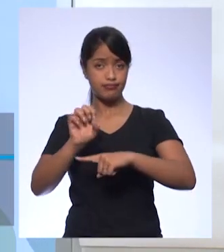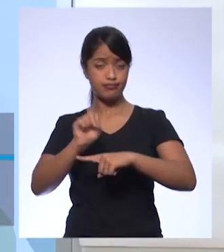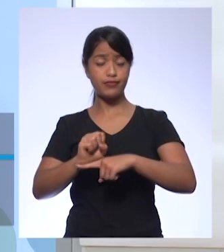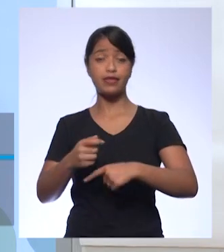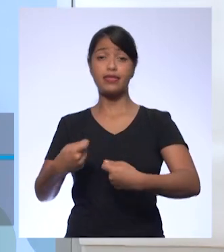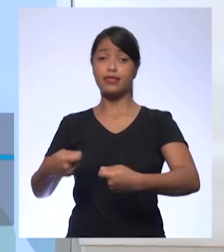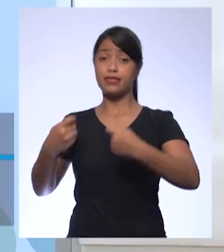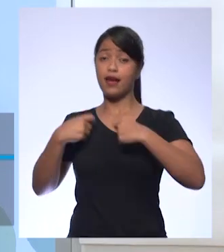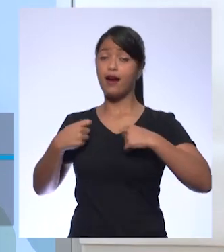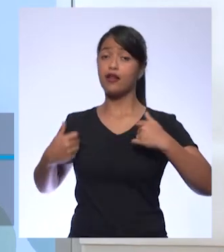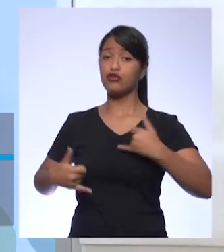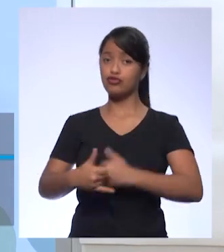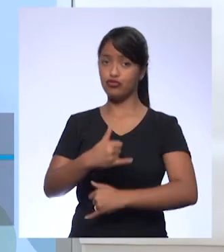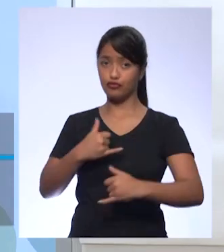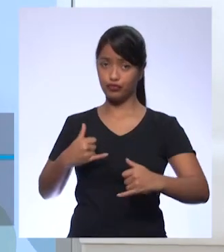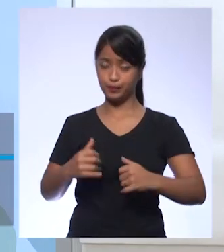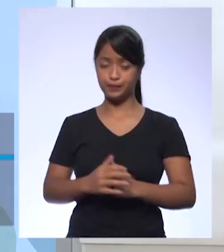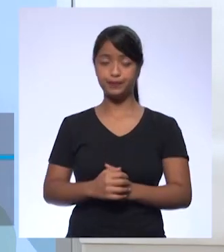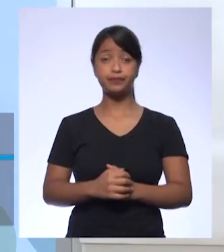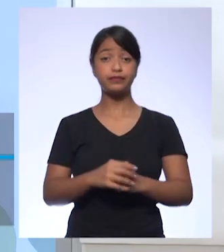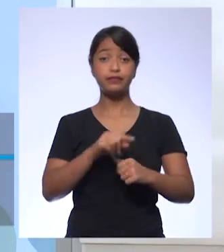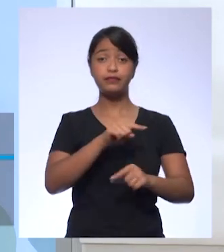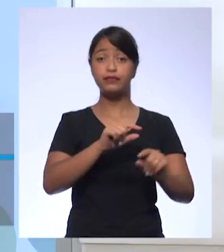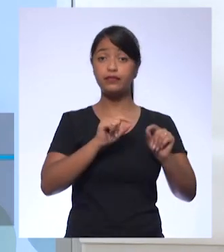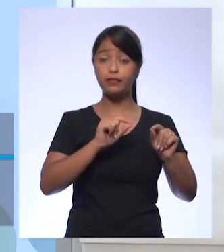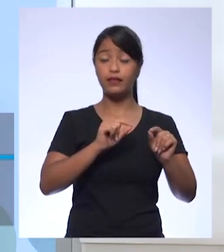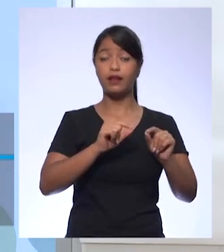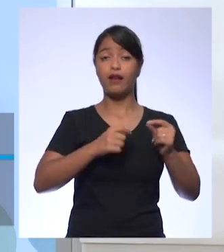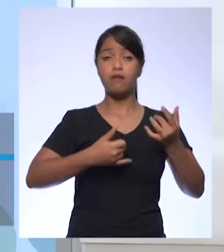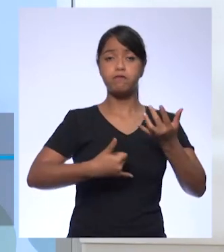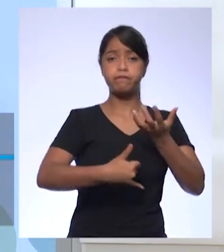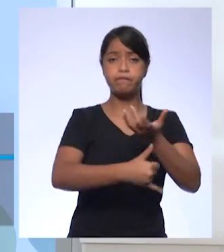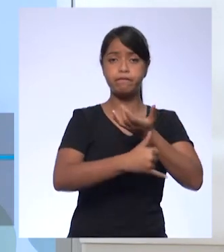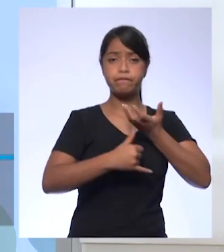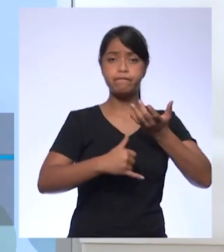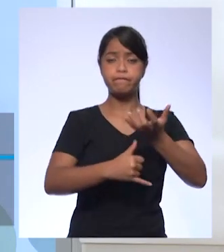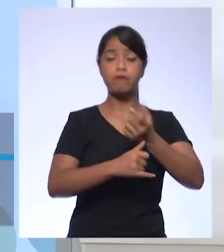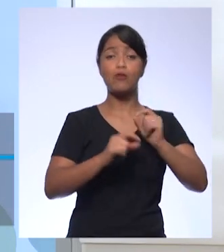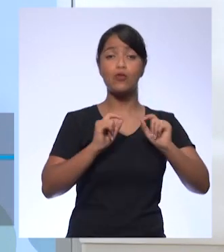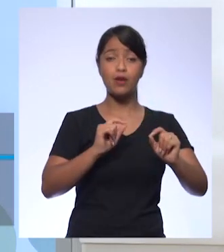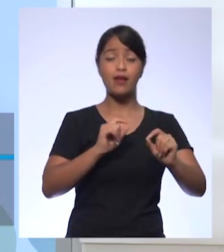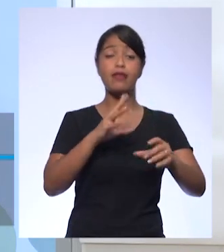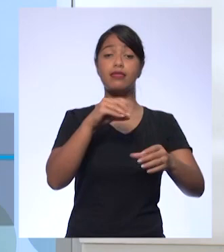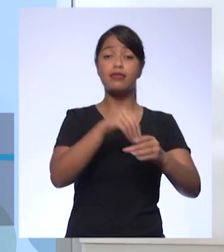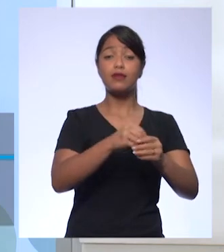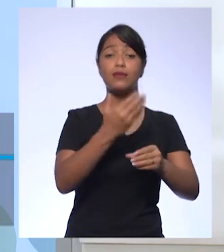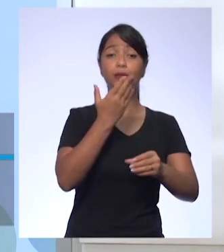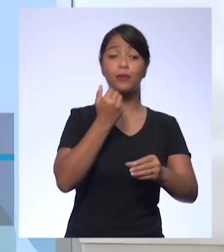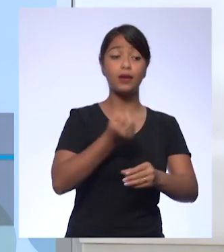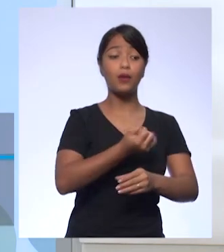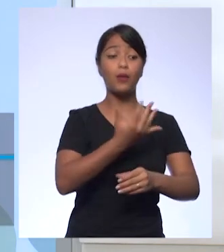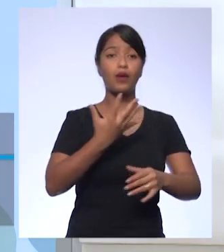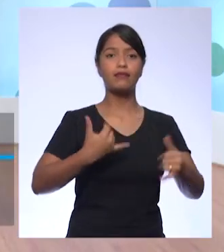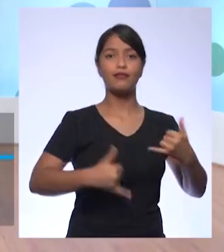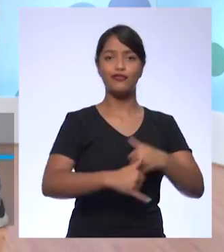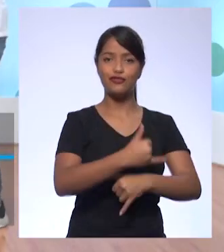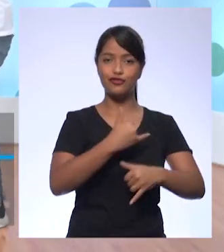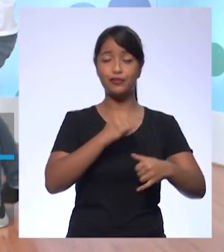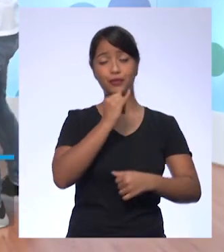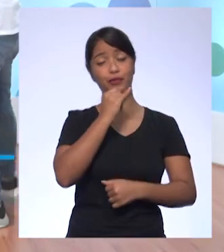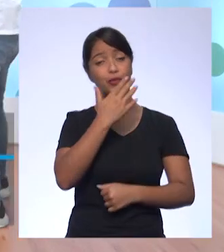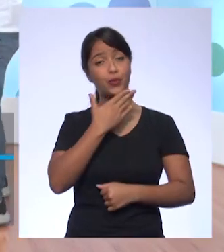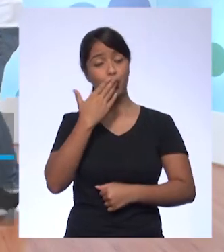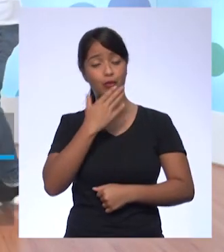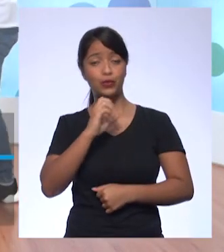de energia que você consome. Então, é a medida da energia que tem no alimento. Tá bom? Professor Magno? Eu